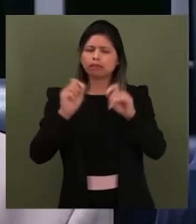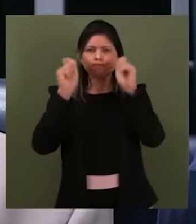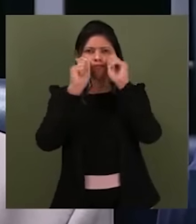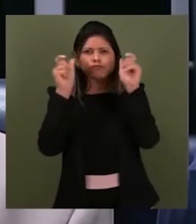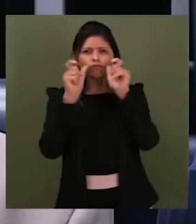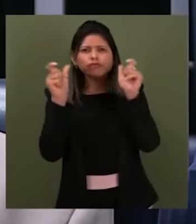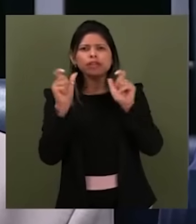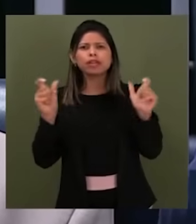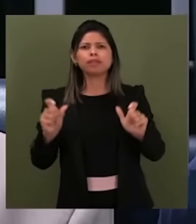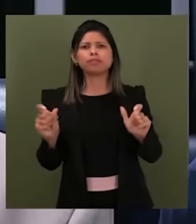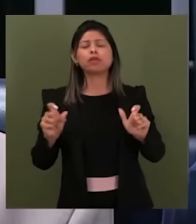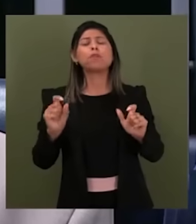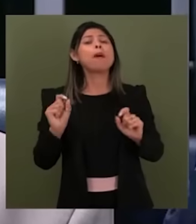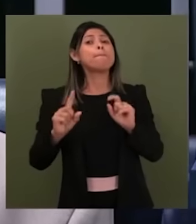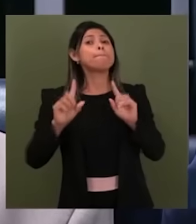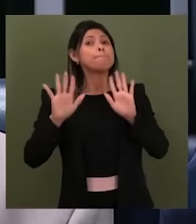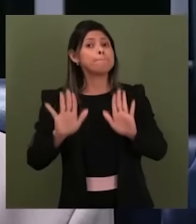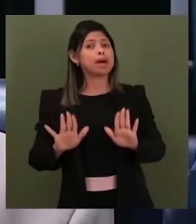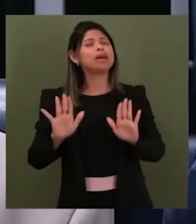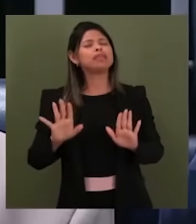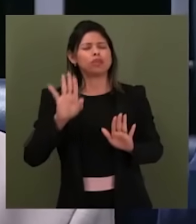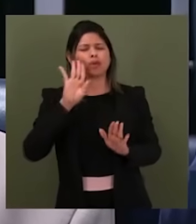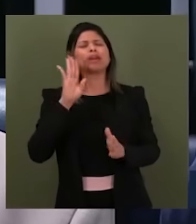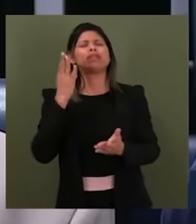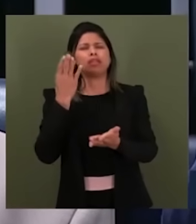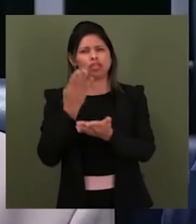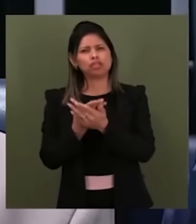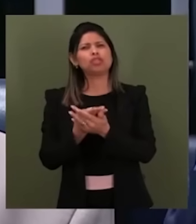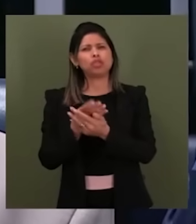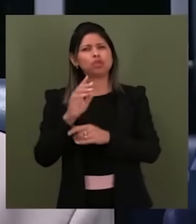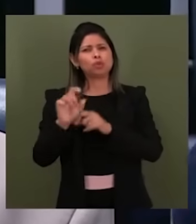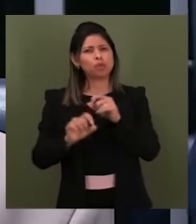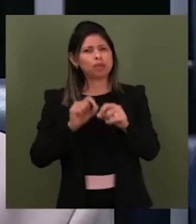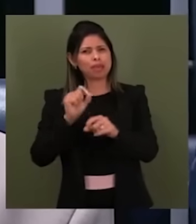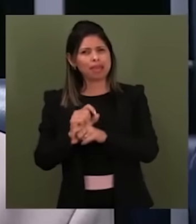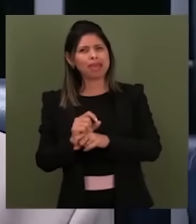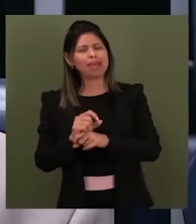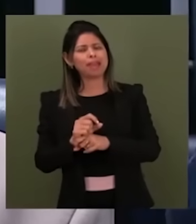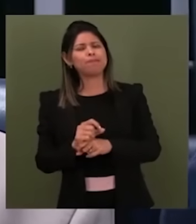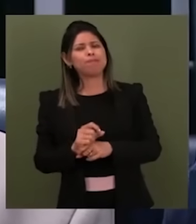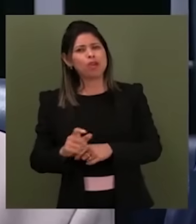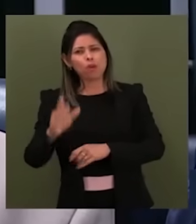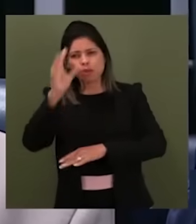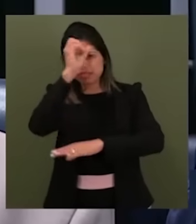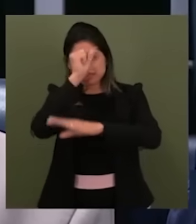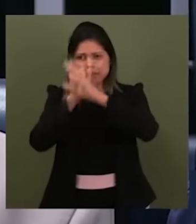eu tenho certeza que, pela dor, a gente também, as lições nos trazem